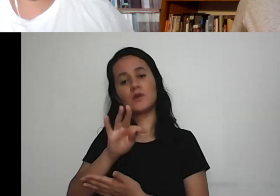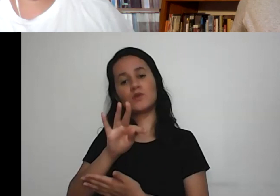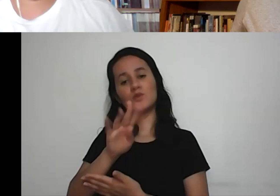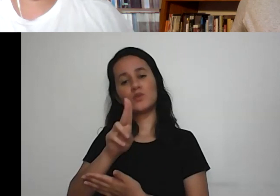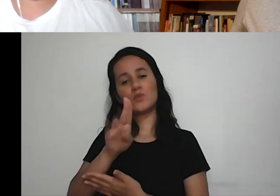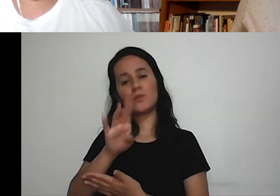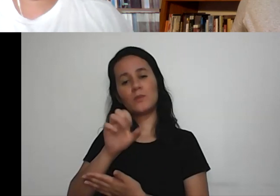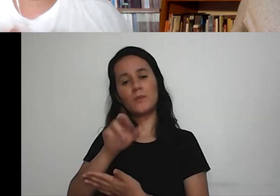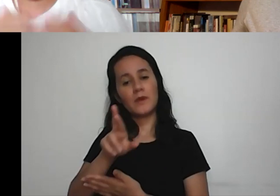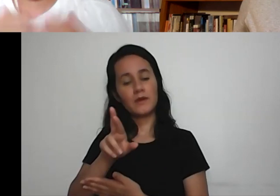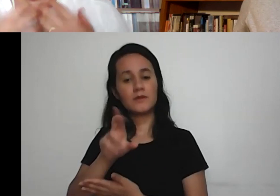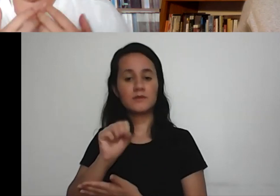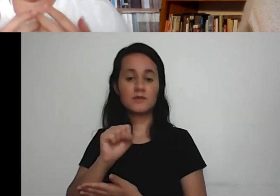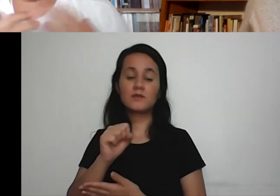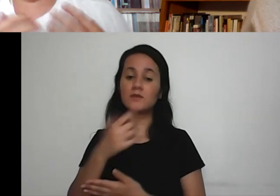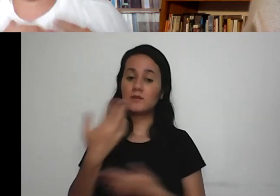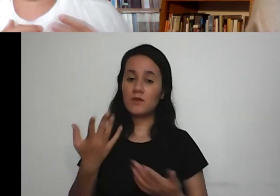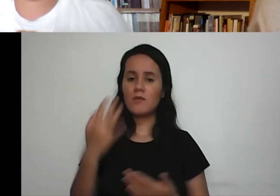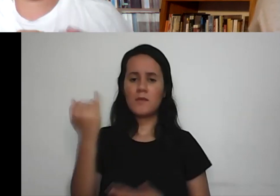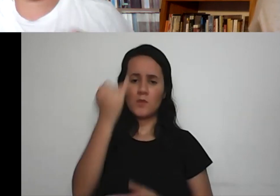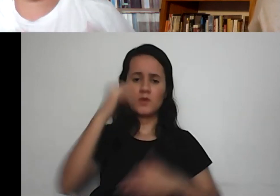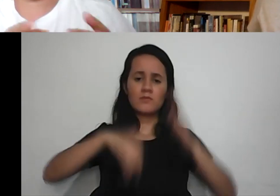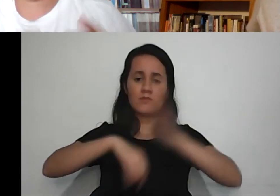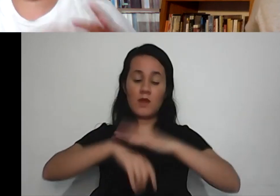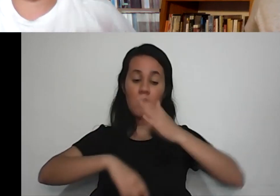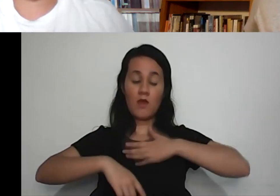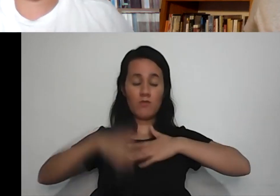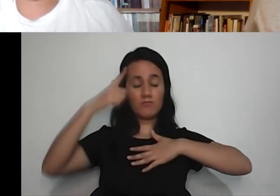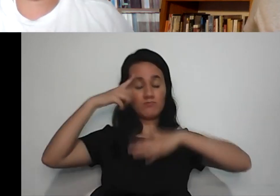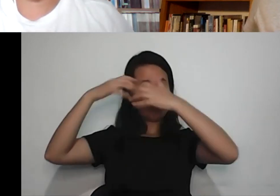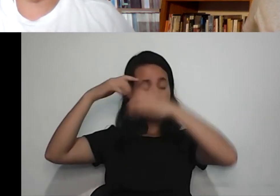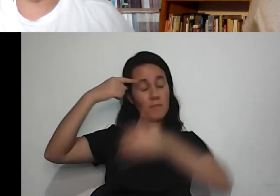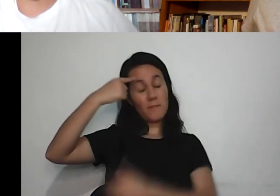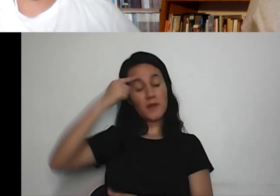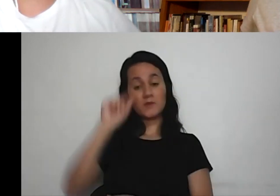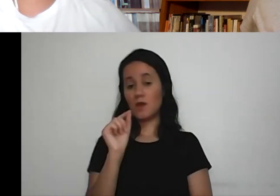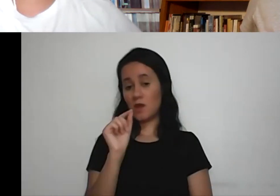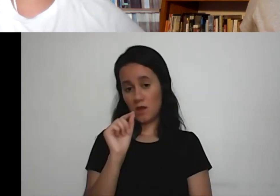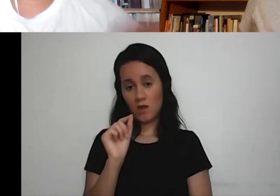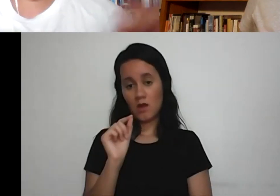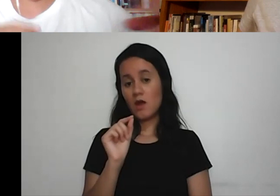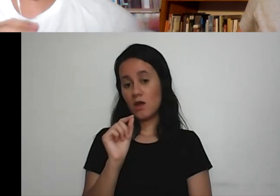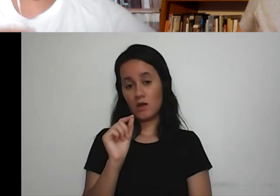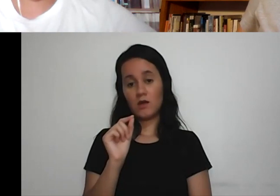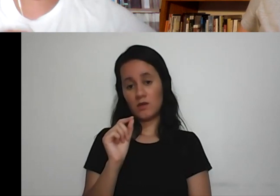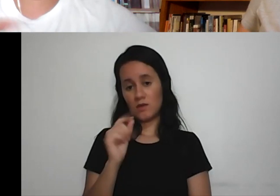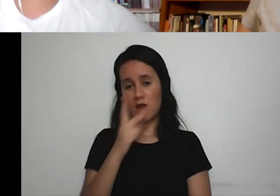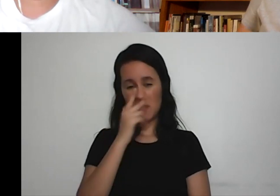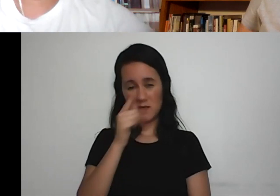função importantíssima, mas eu tenho, minha cabeça é sempre no sentido assim, você acha que aquele